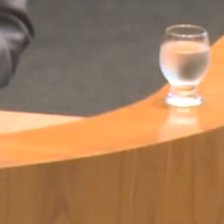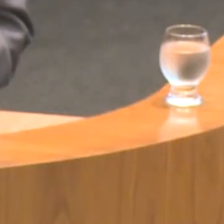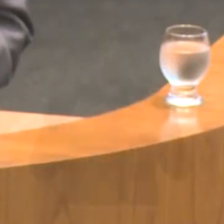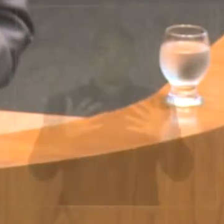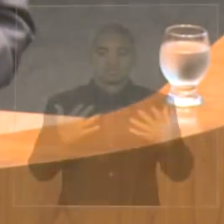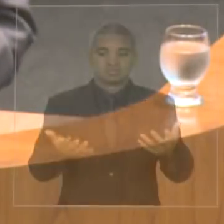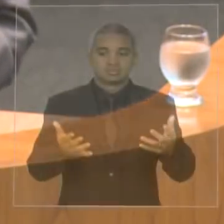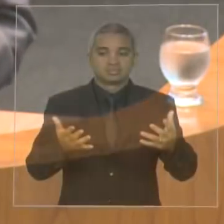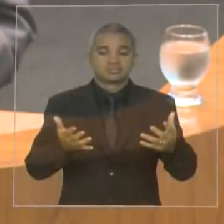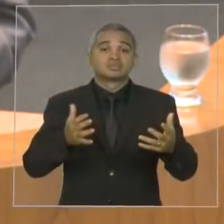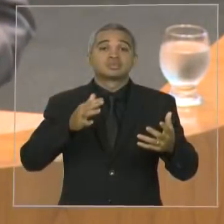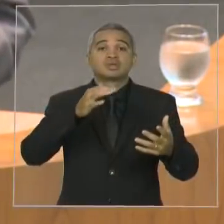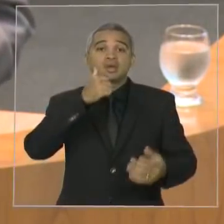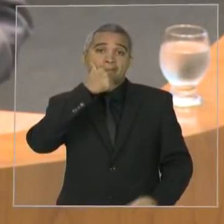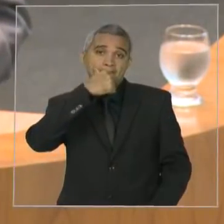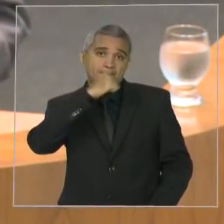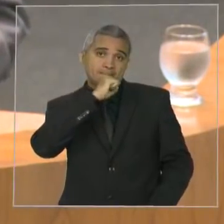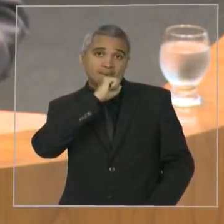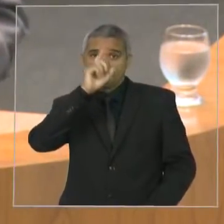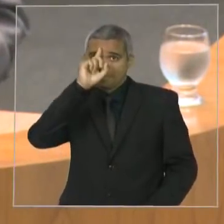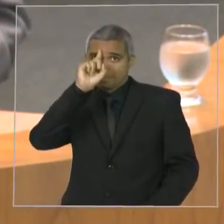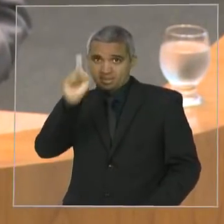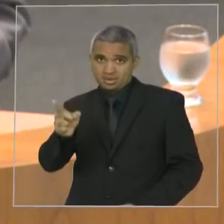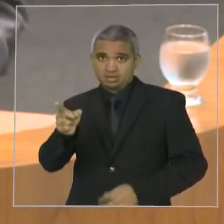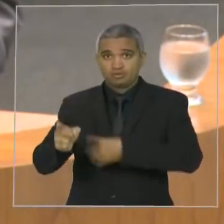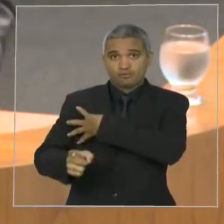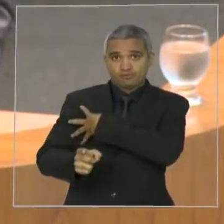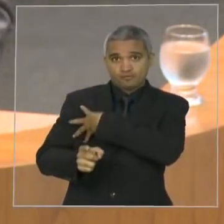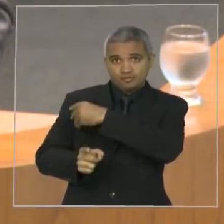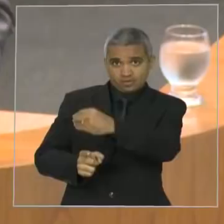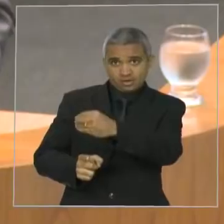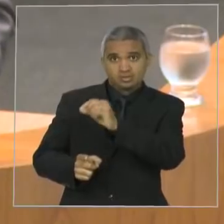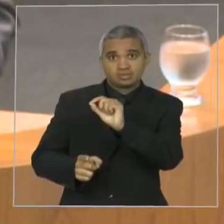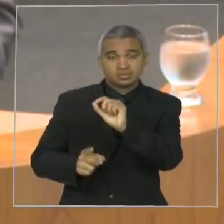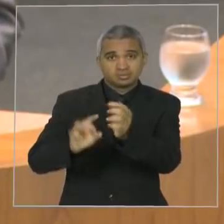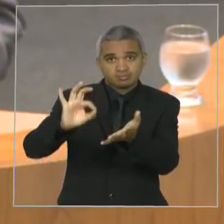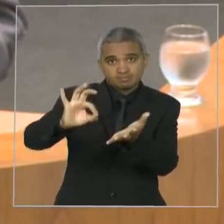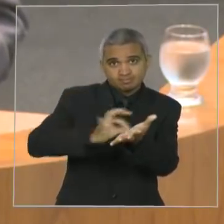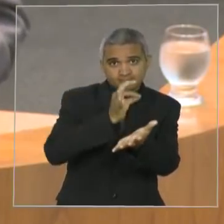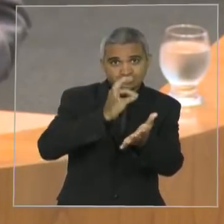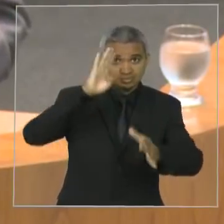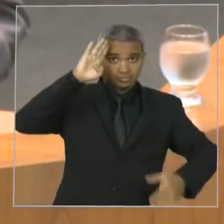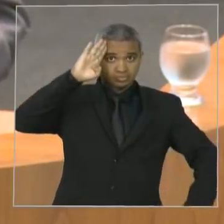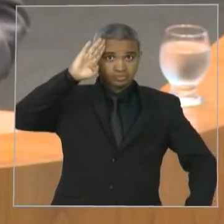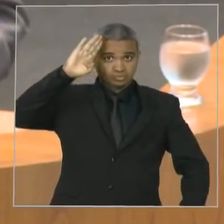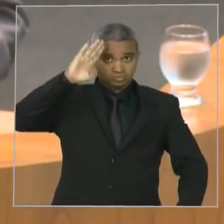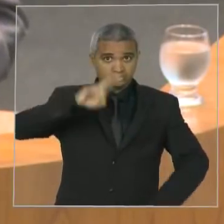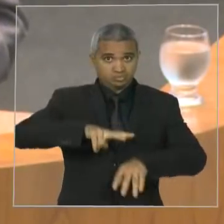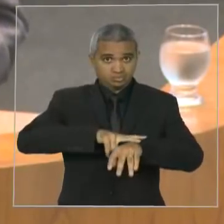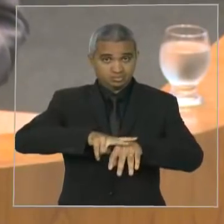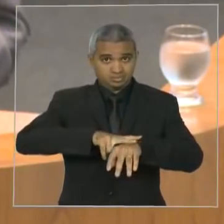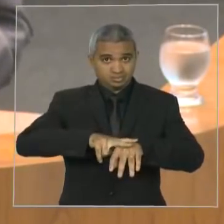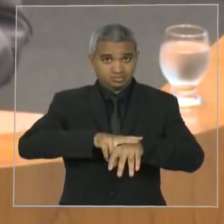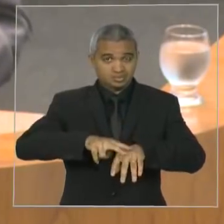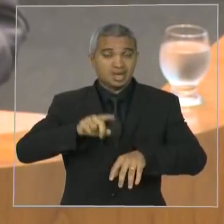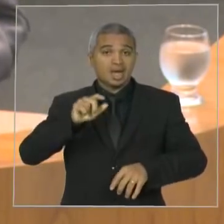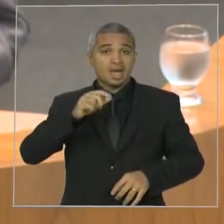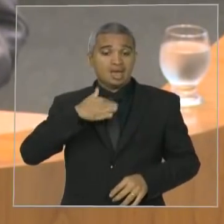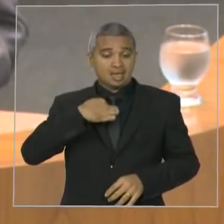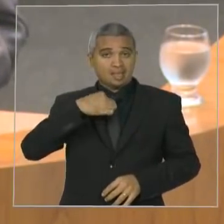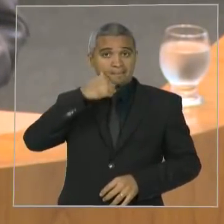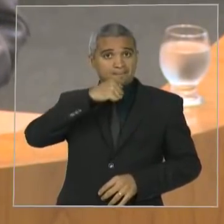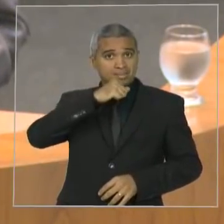repelido pelas armas. Então, como se vê, o treinamento de uma é totalmente diferente.